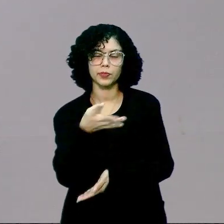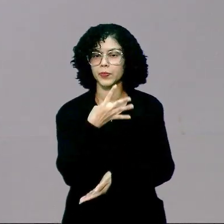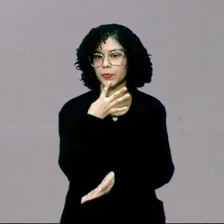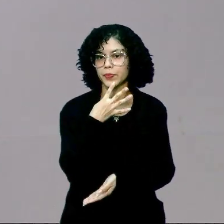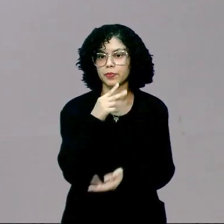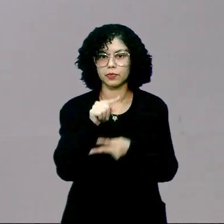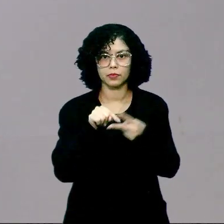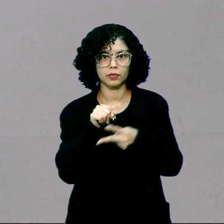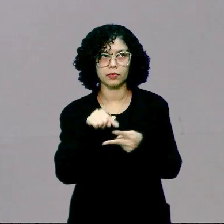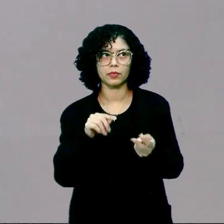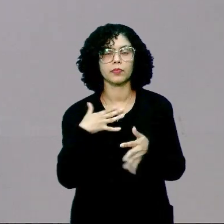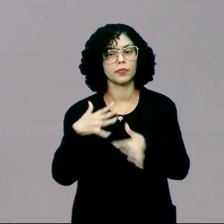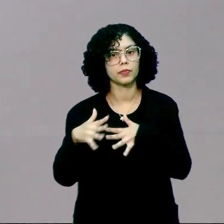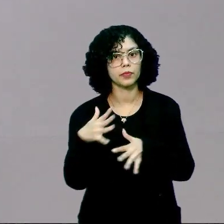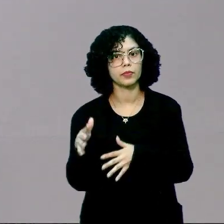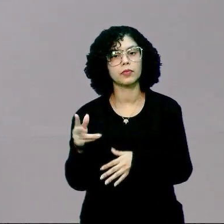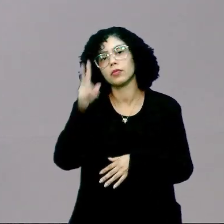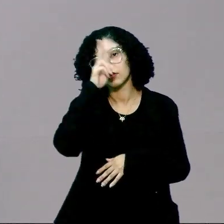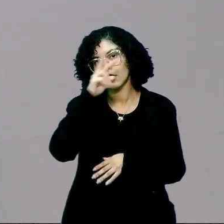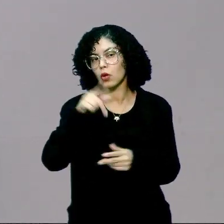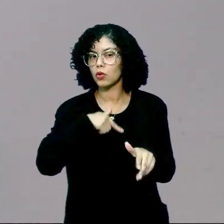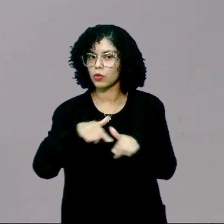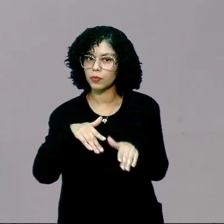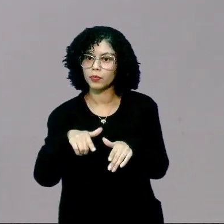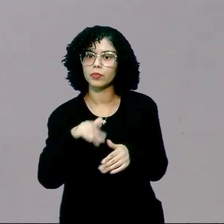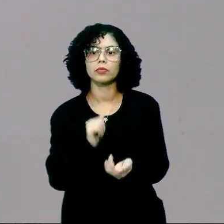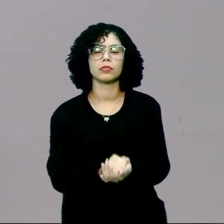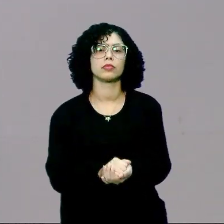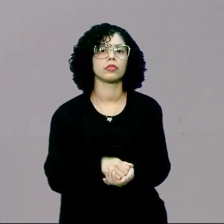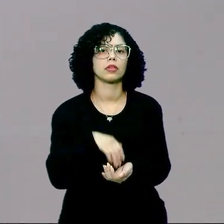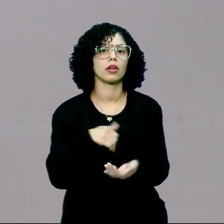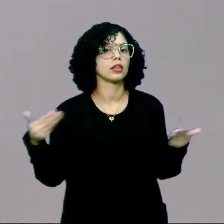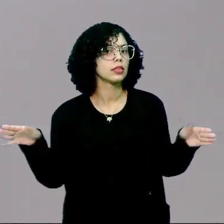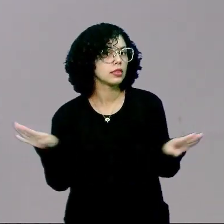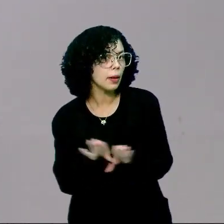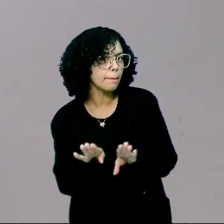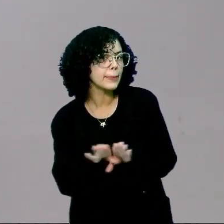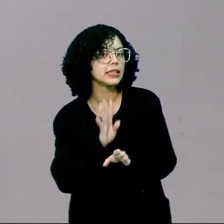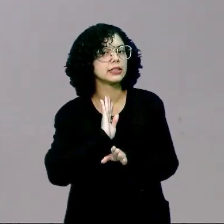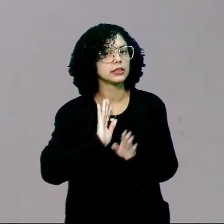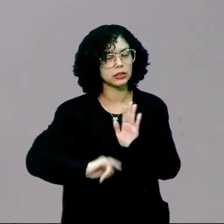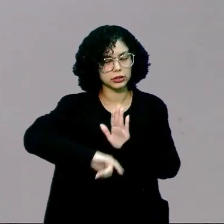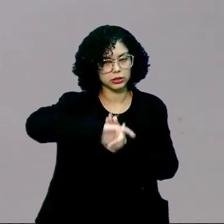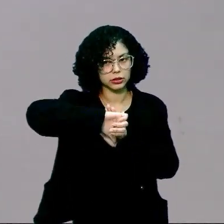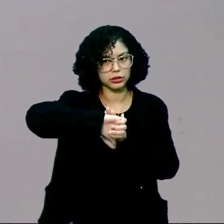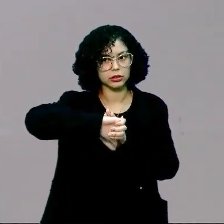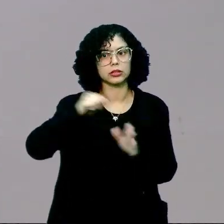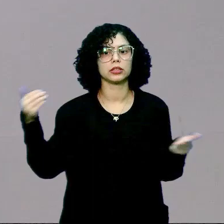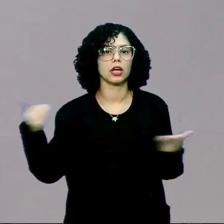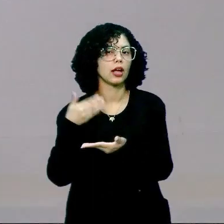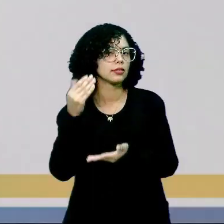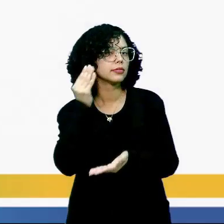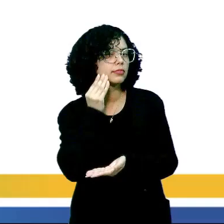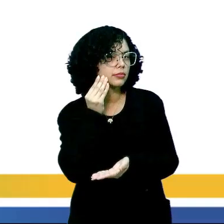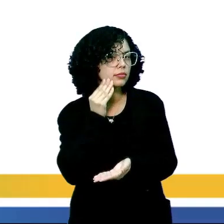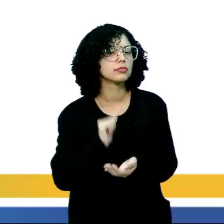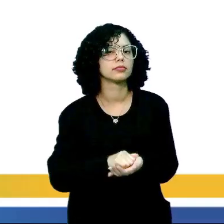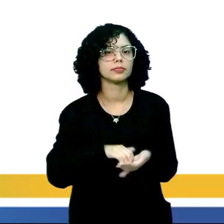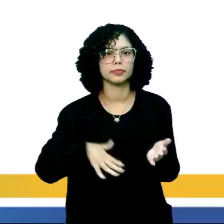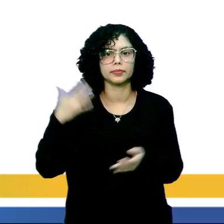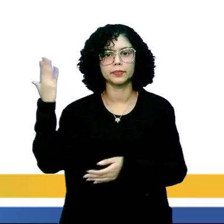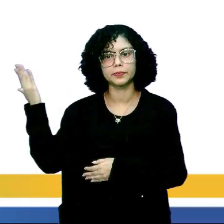conheceu esses dois movimentos, que a gente lembrou desses dois movimentos, né? E também dessa crise, vamos testar o nosso conhecimento.